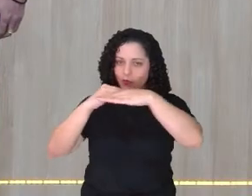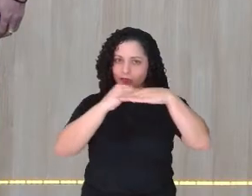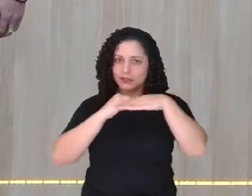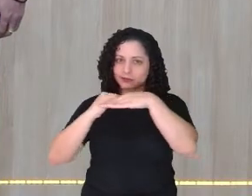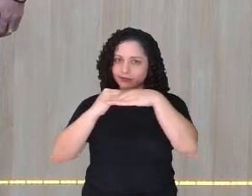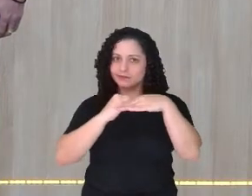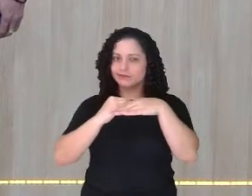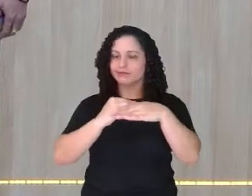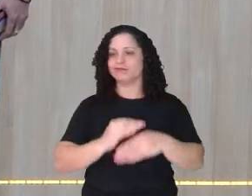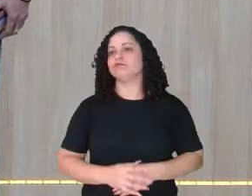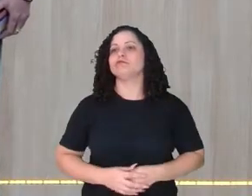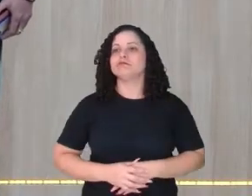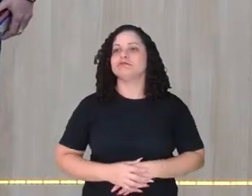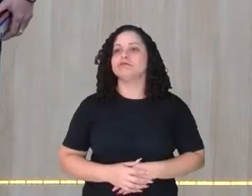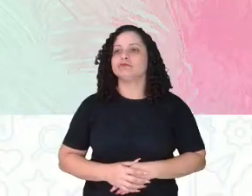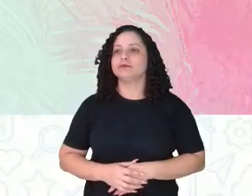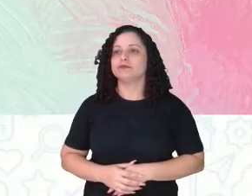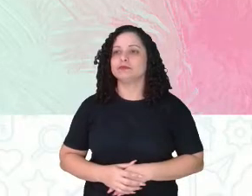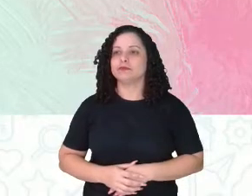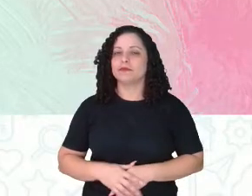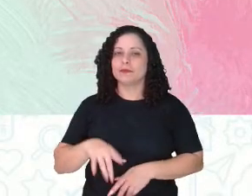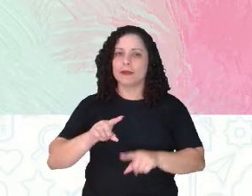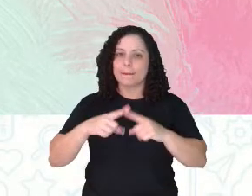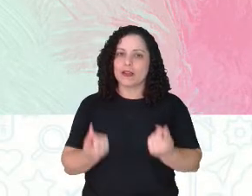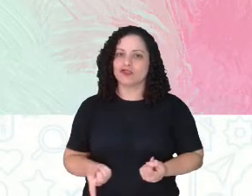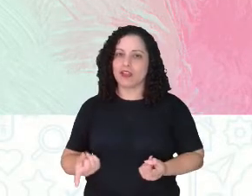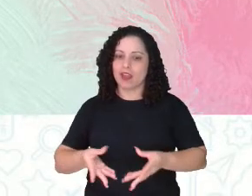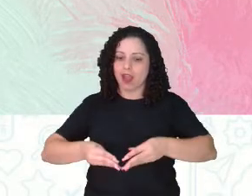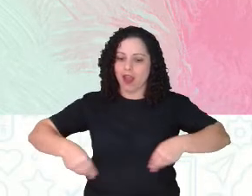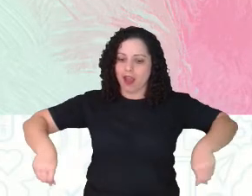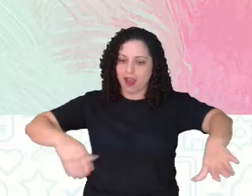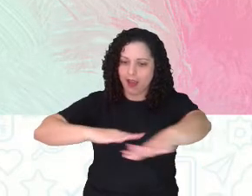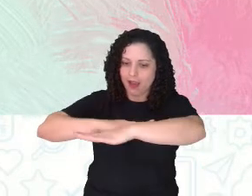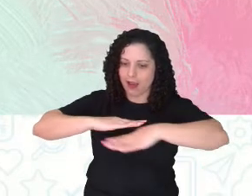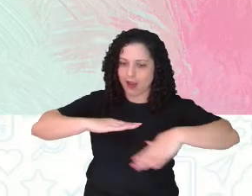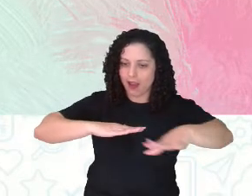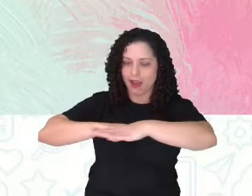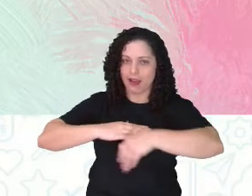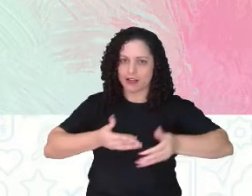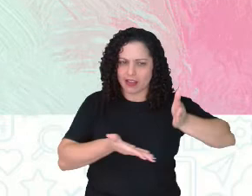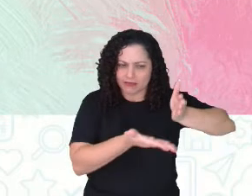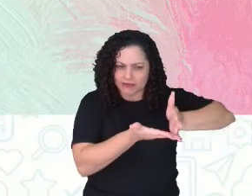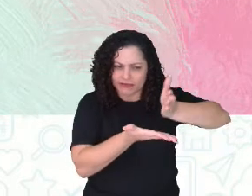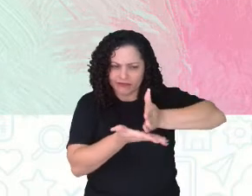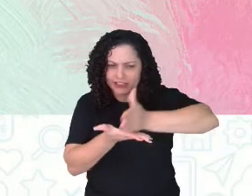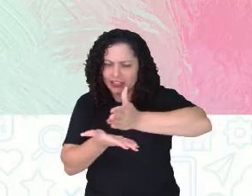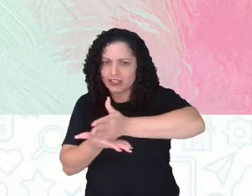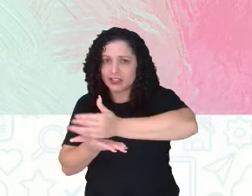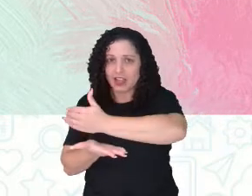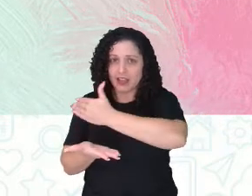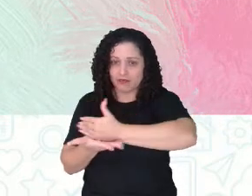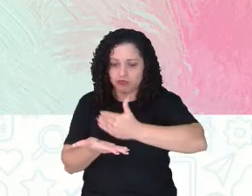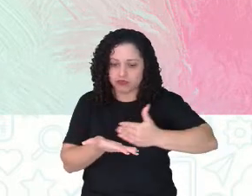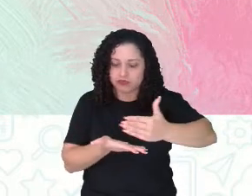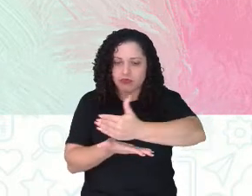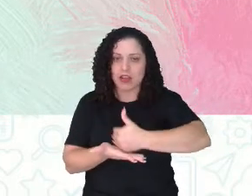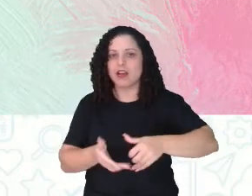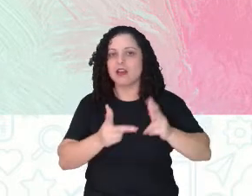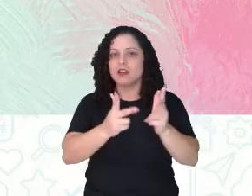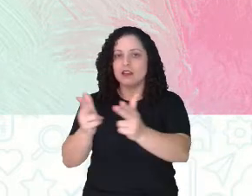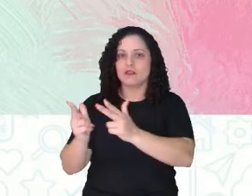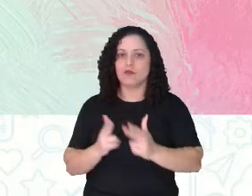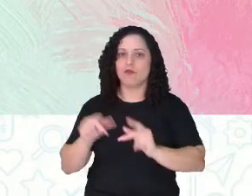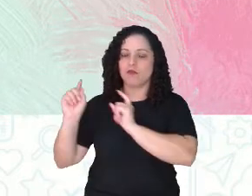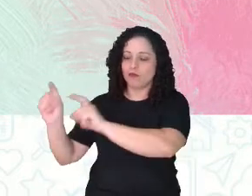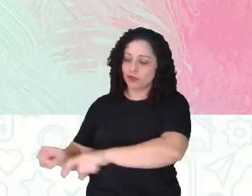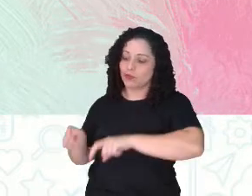Bom, muito mais que a redistribuição da terra, é a mudança de forma de produção. Olha aí o que a gente estava falando de uma